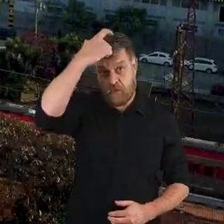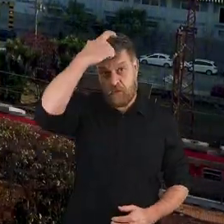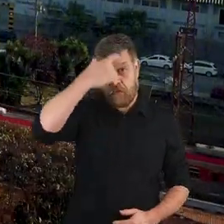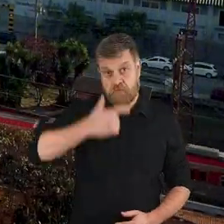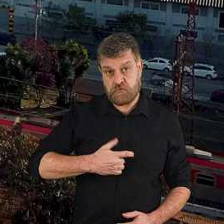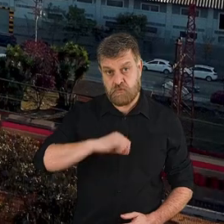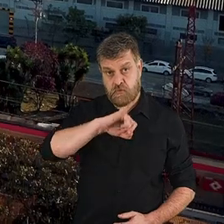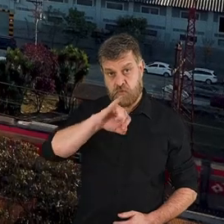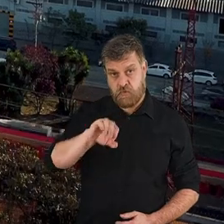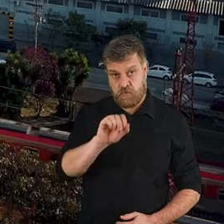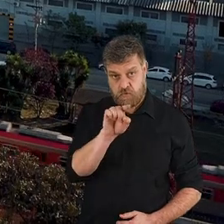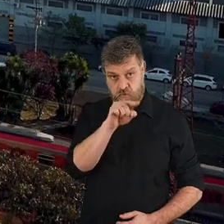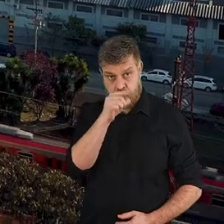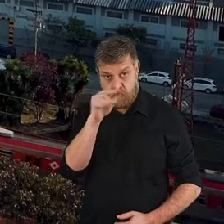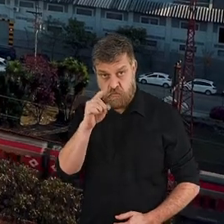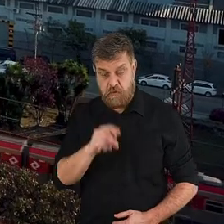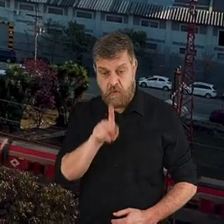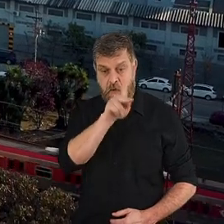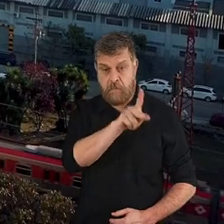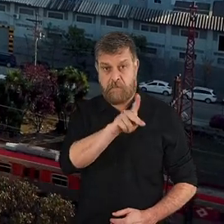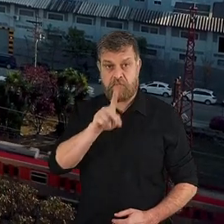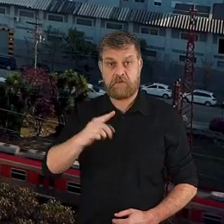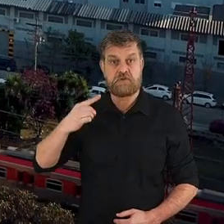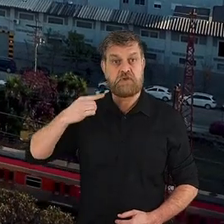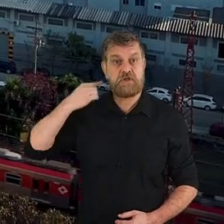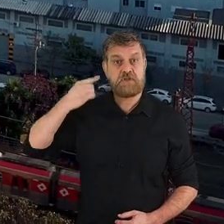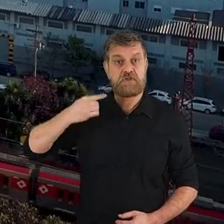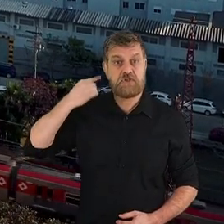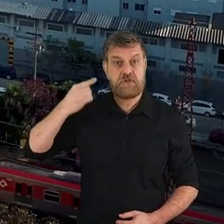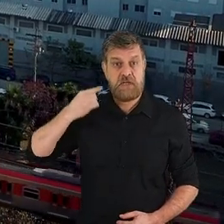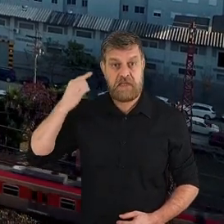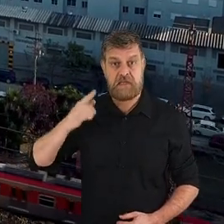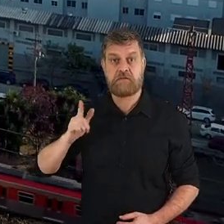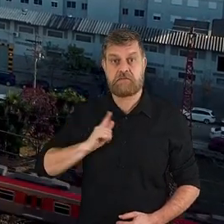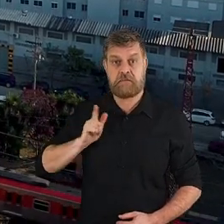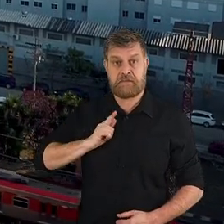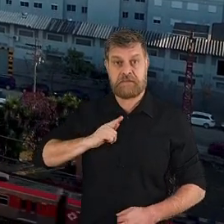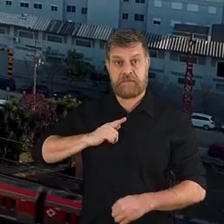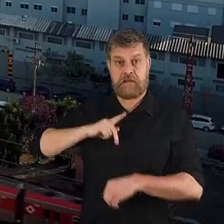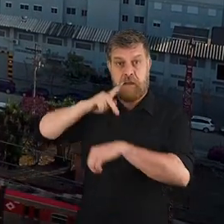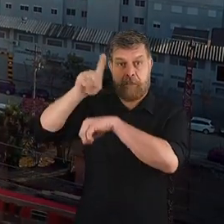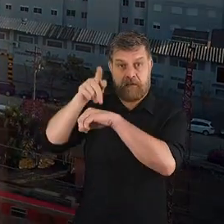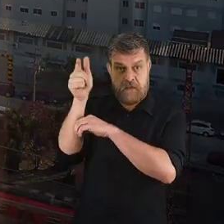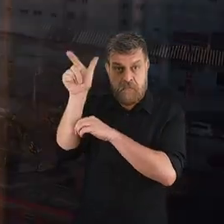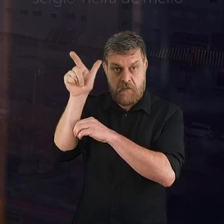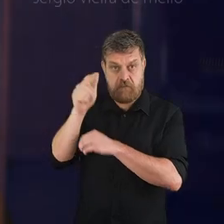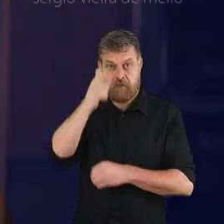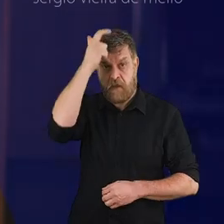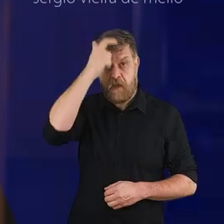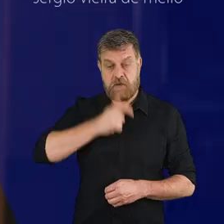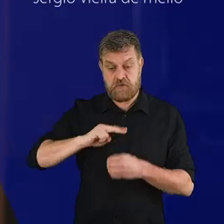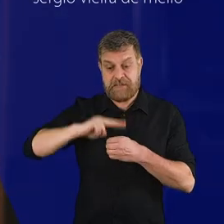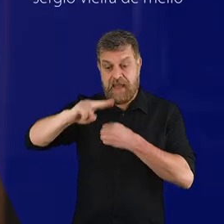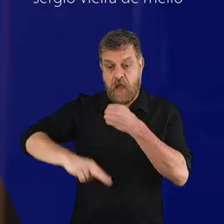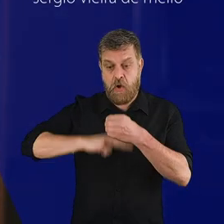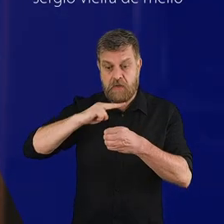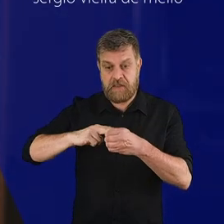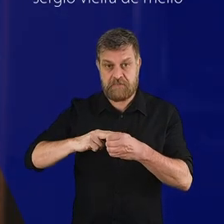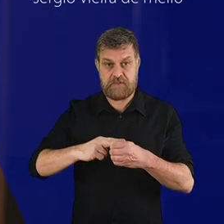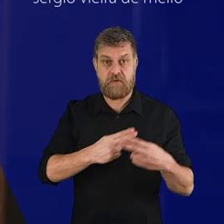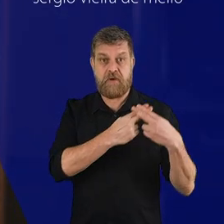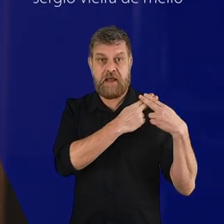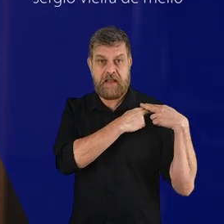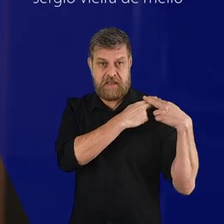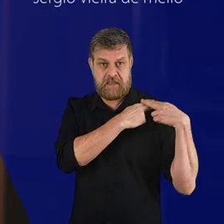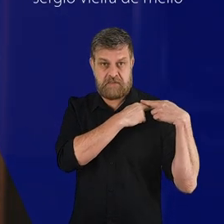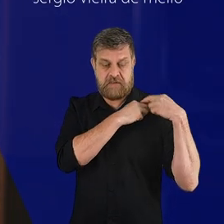João Amorim, professor de Direito Internacional da Universidade Federal de São Paulo, Unifesp, e sou coordenador da Cátedra Sérgio Vieira